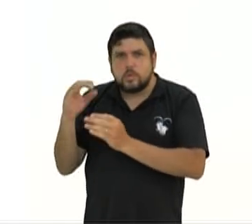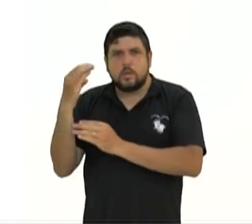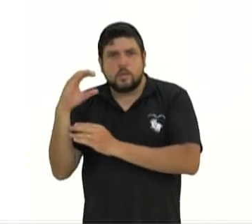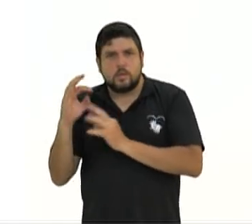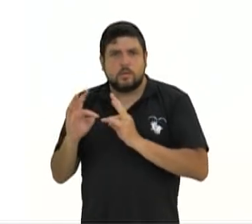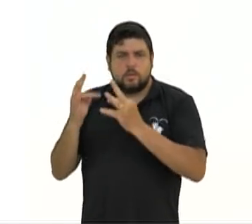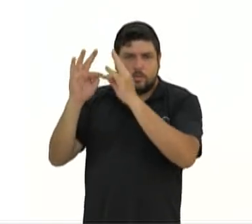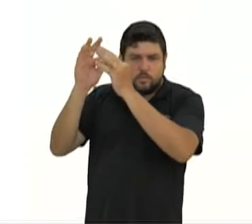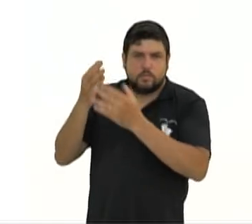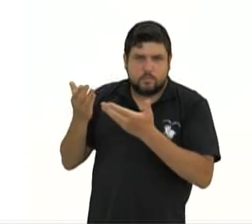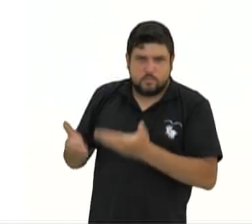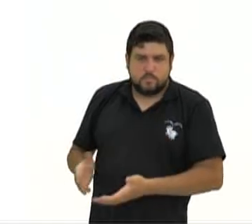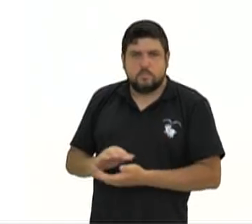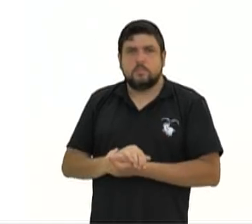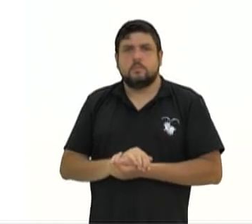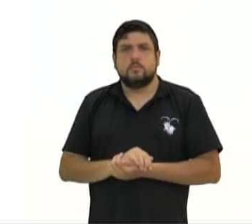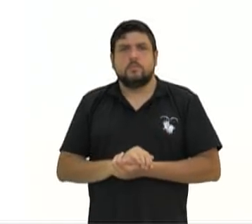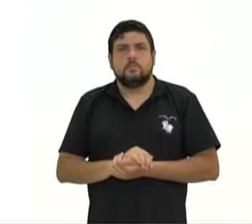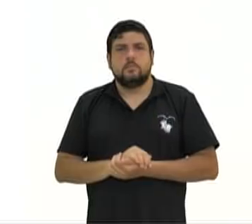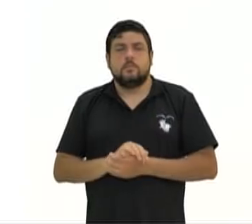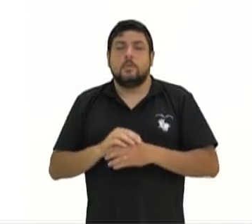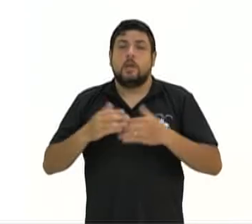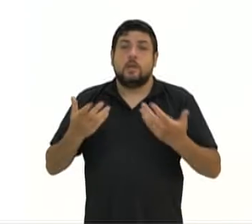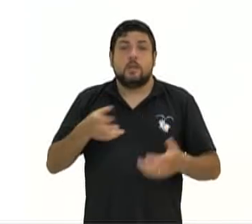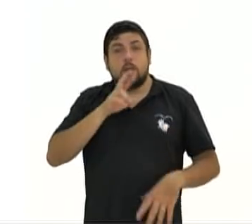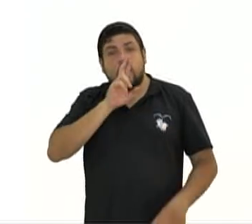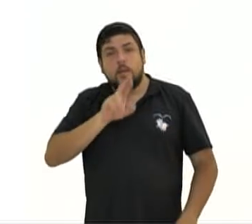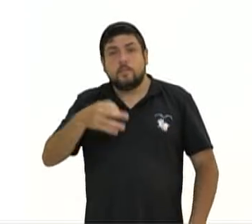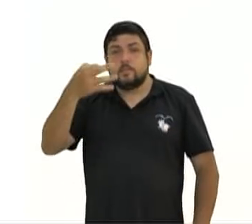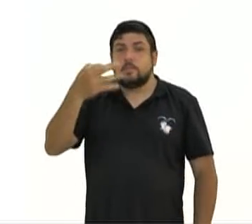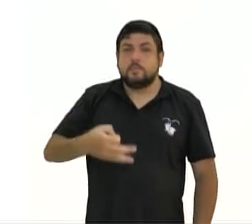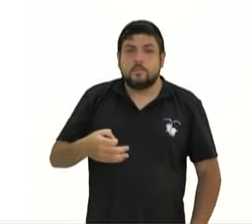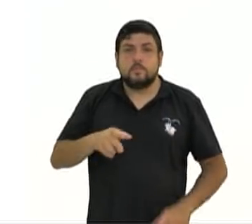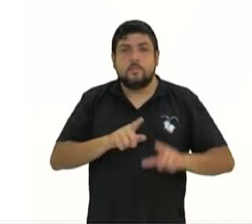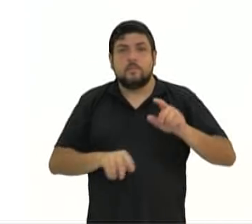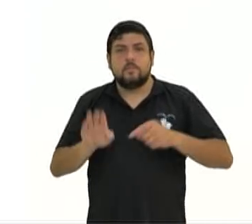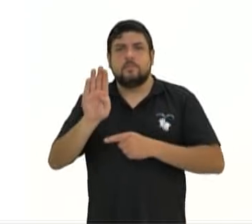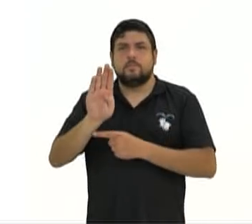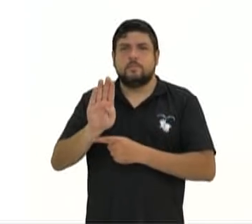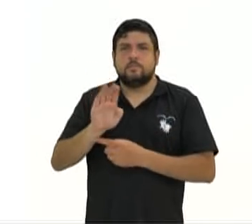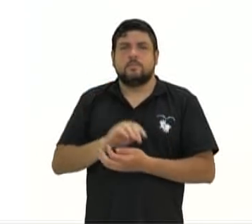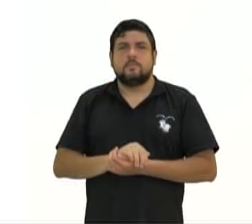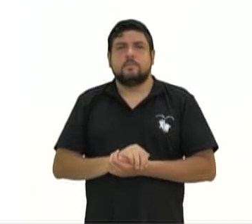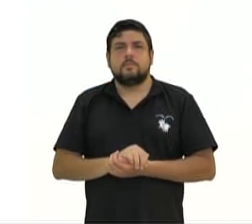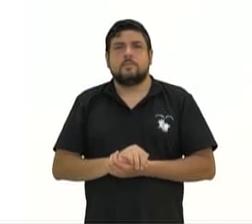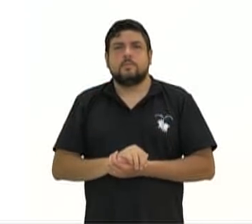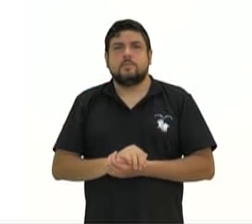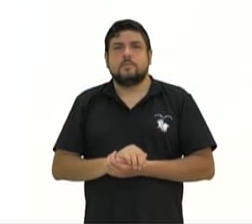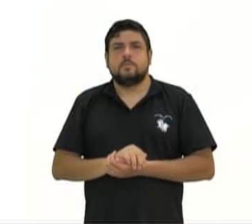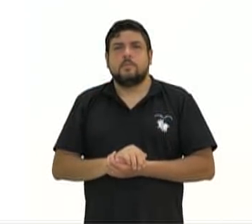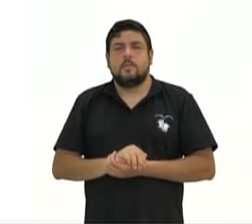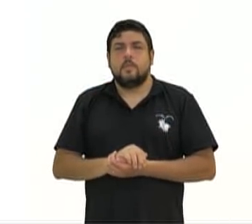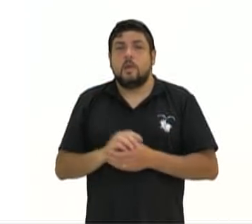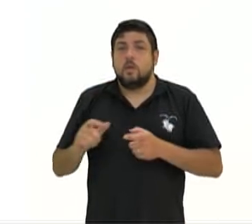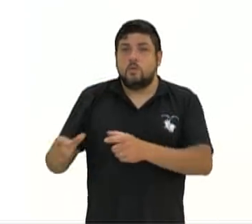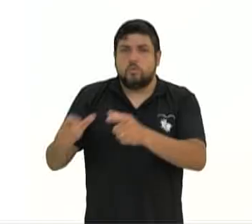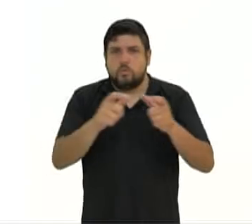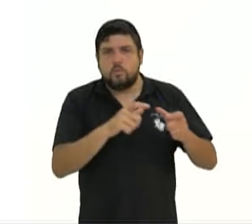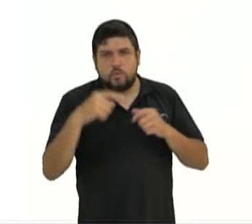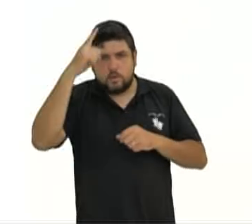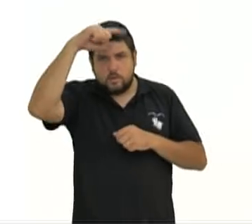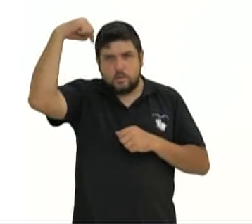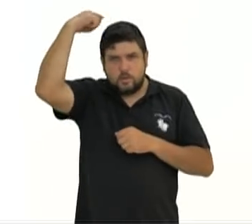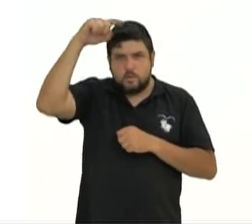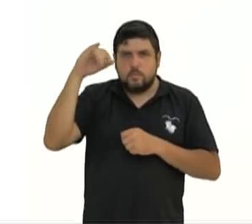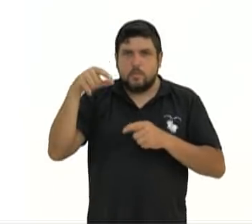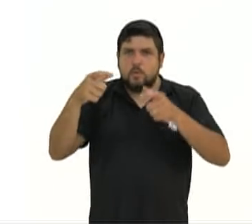tecnologia. Logo, por raciocínio lógico, a resposta correta é letra B. Os lugares sagrados, além de serem importantes para os